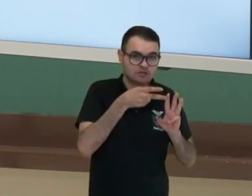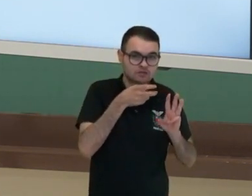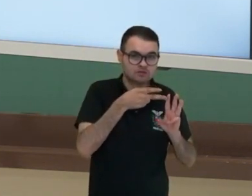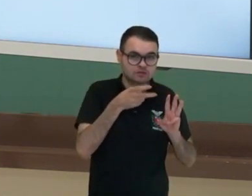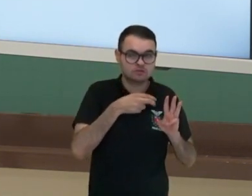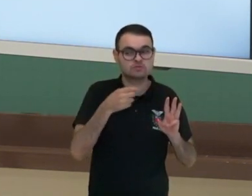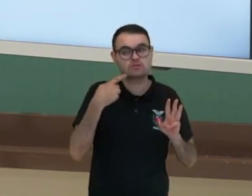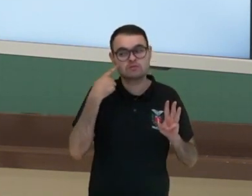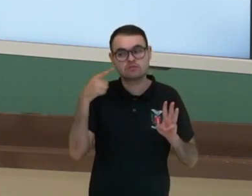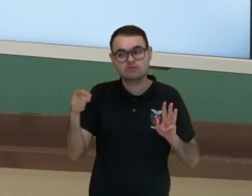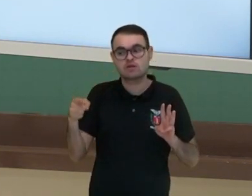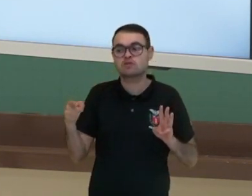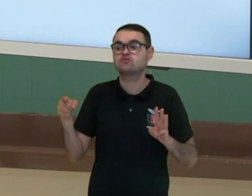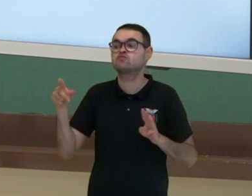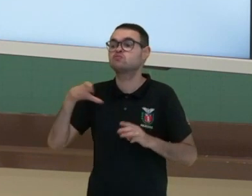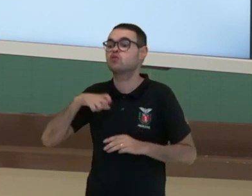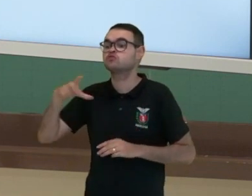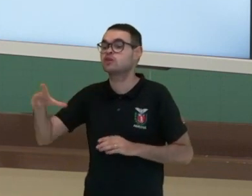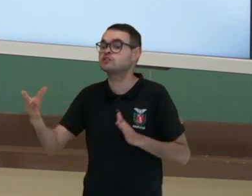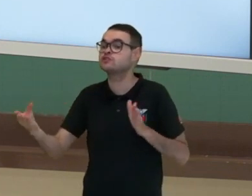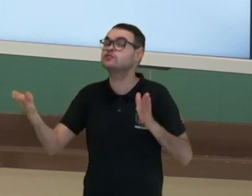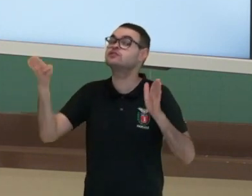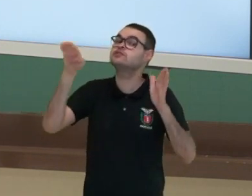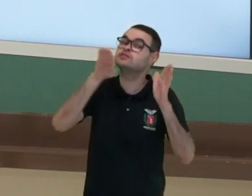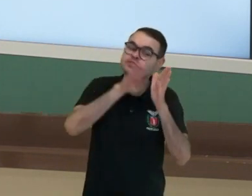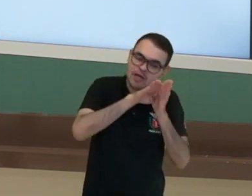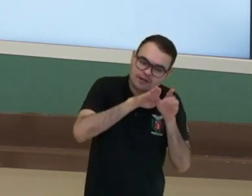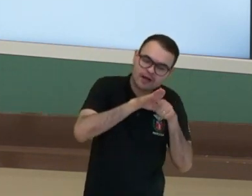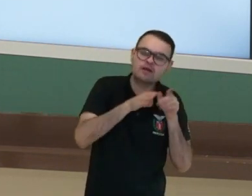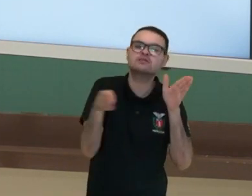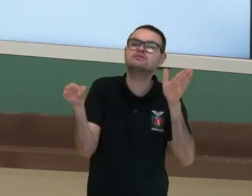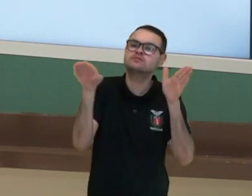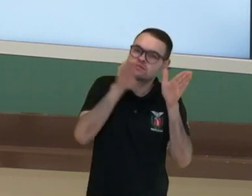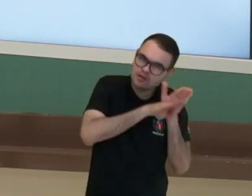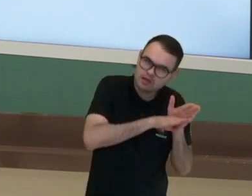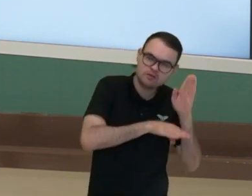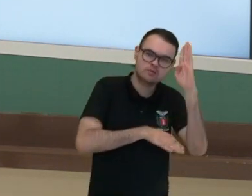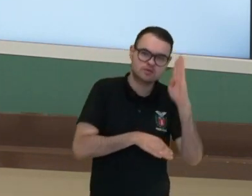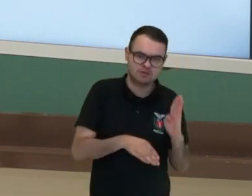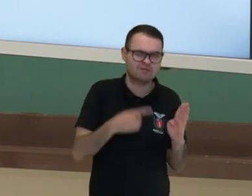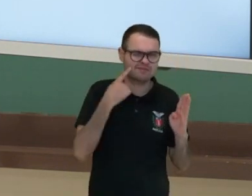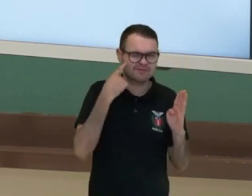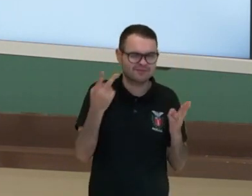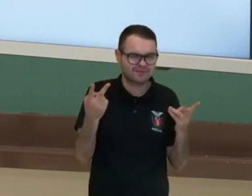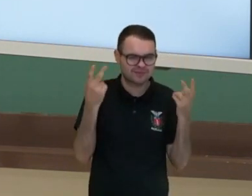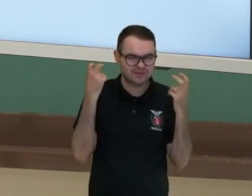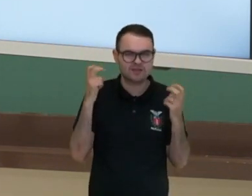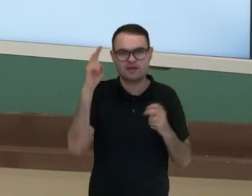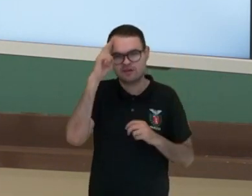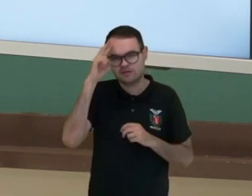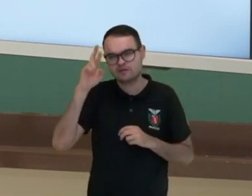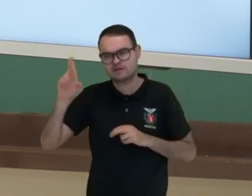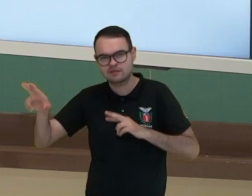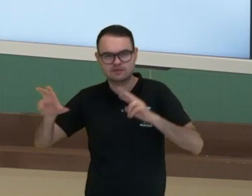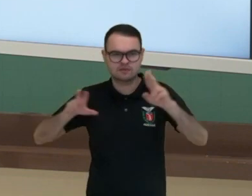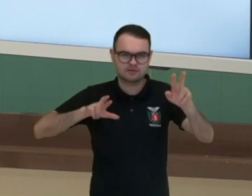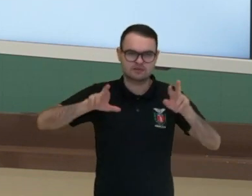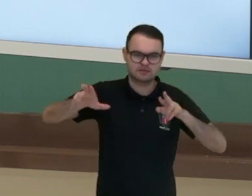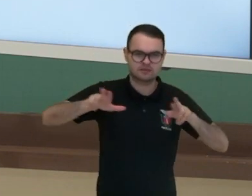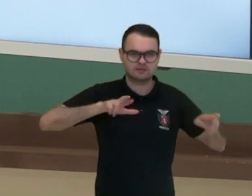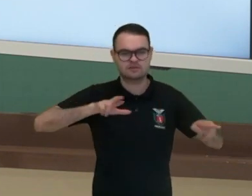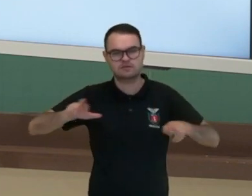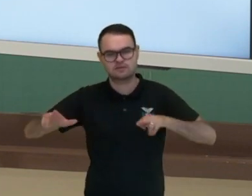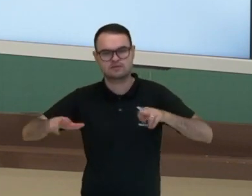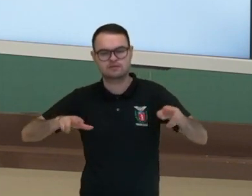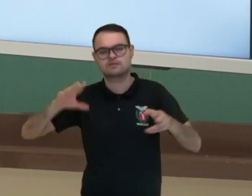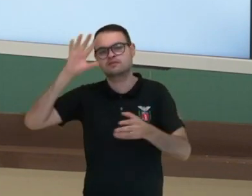os portugueses chegaram aqui no Brasil. Então percebam que a história ela vai tendo essas diferentes interpretações